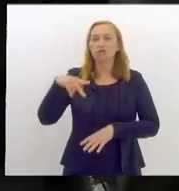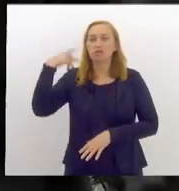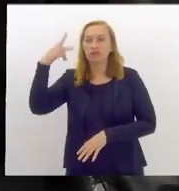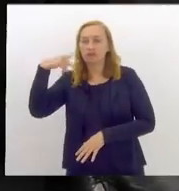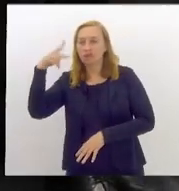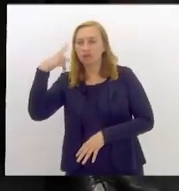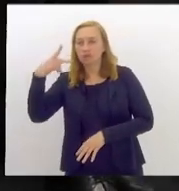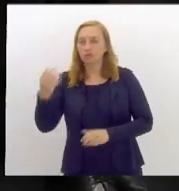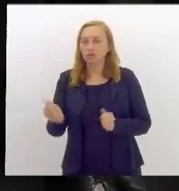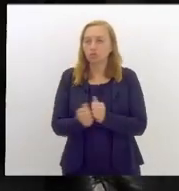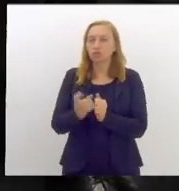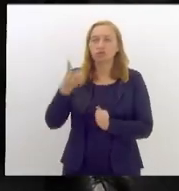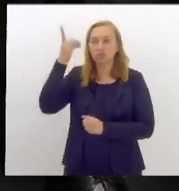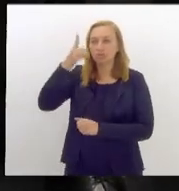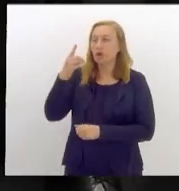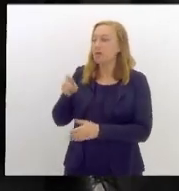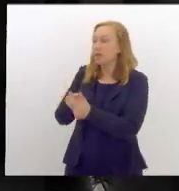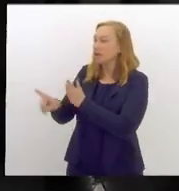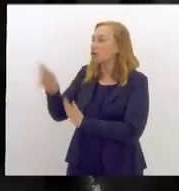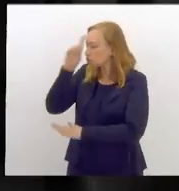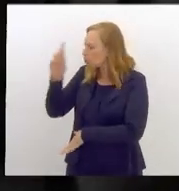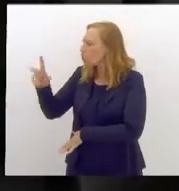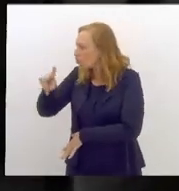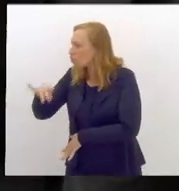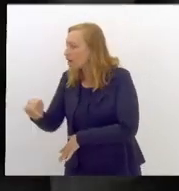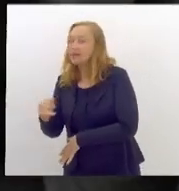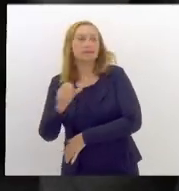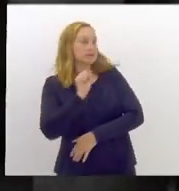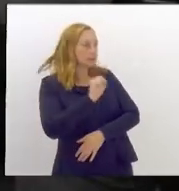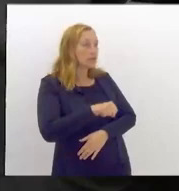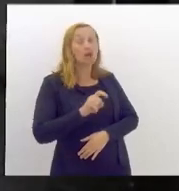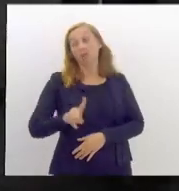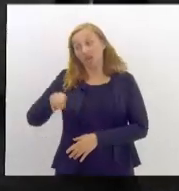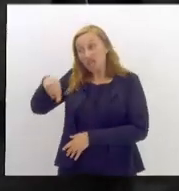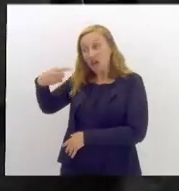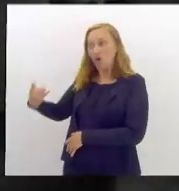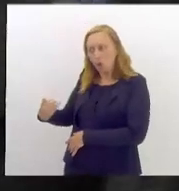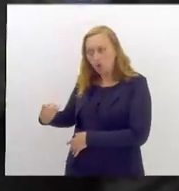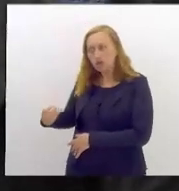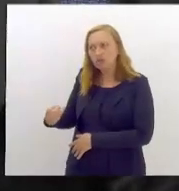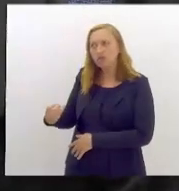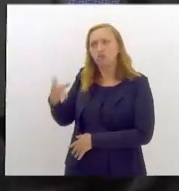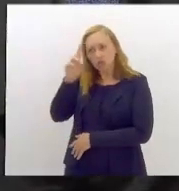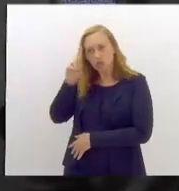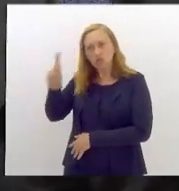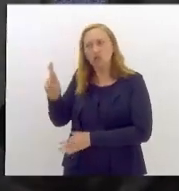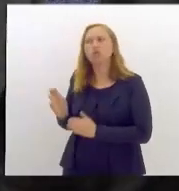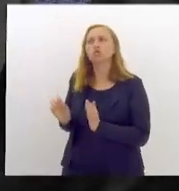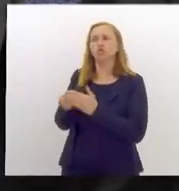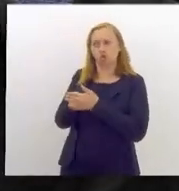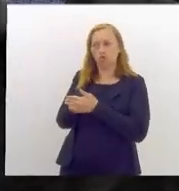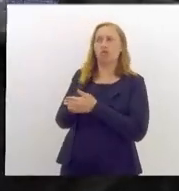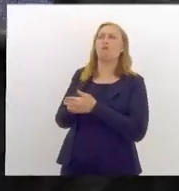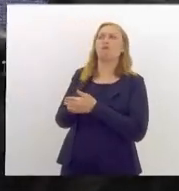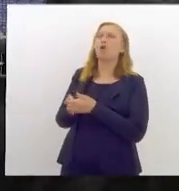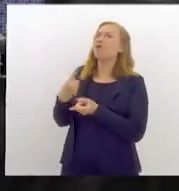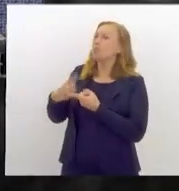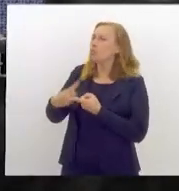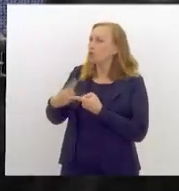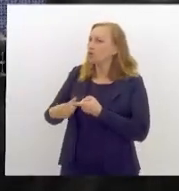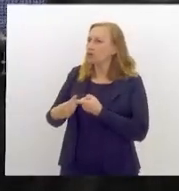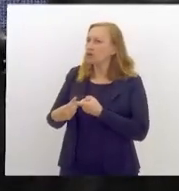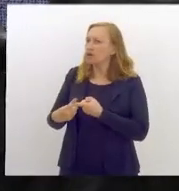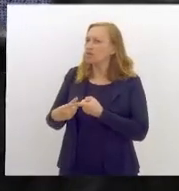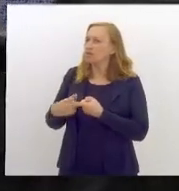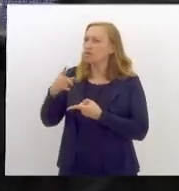eu vou ficar feliz porque na outra porque na outra o senhor se escondeu porque o quarto